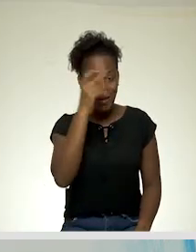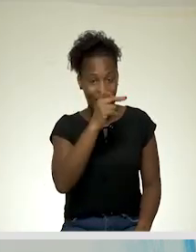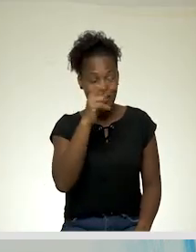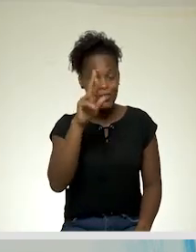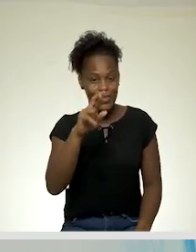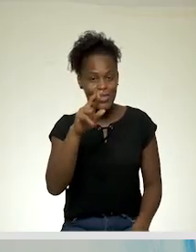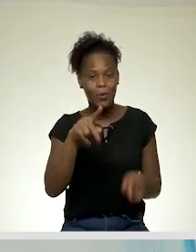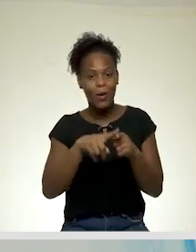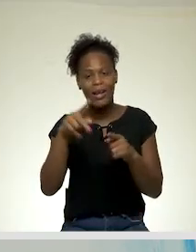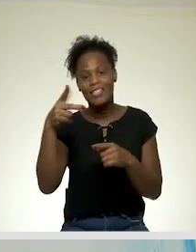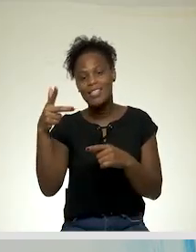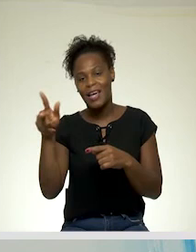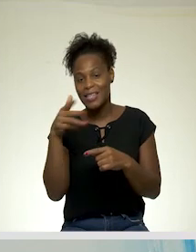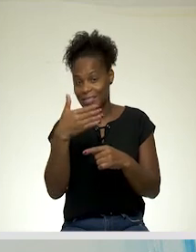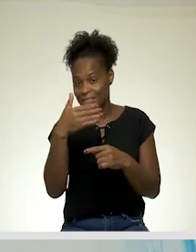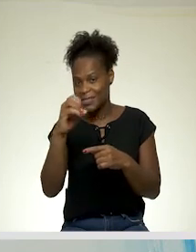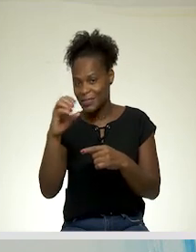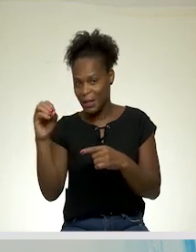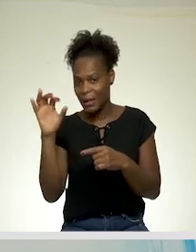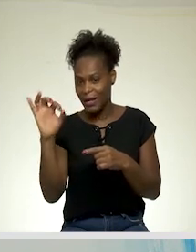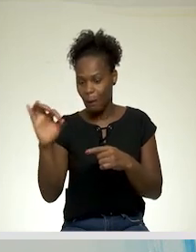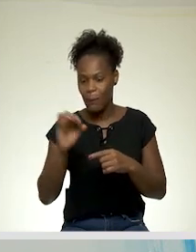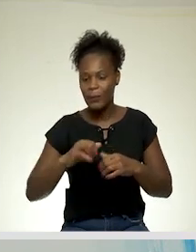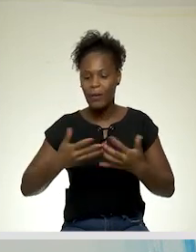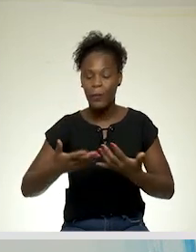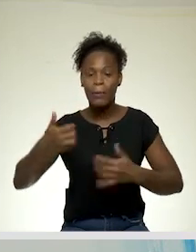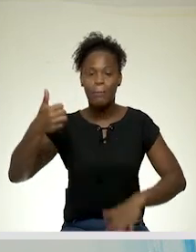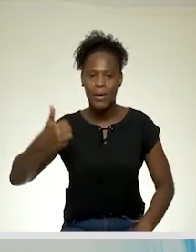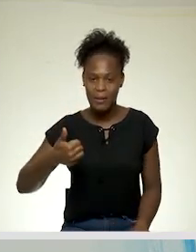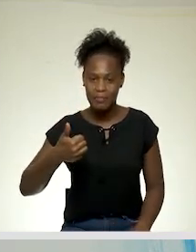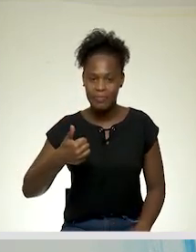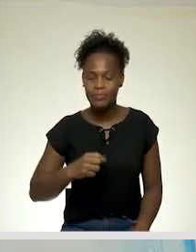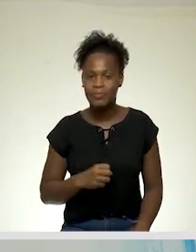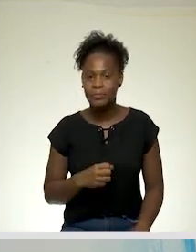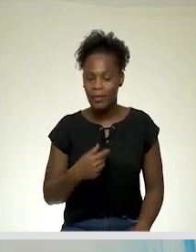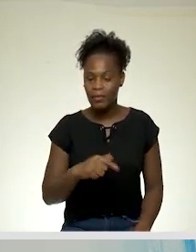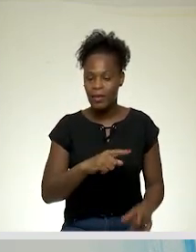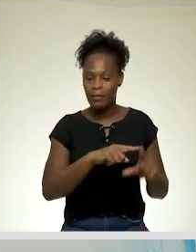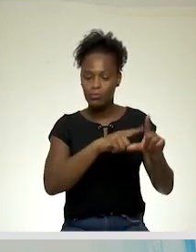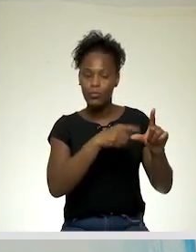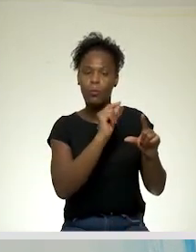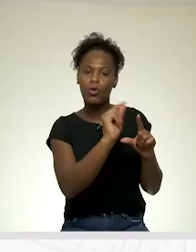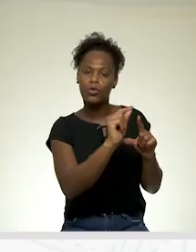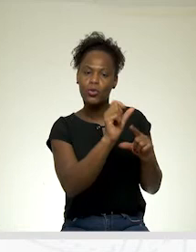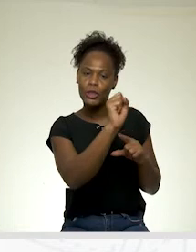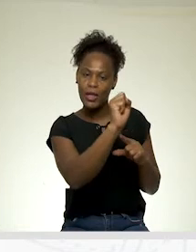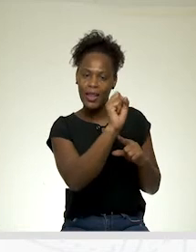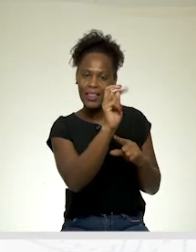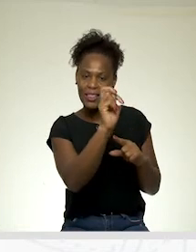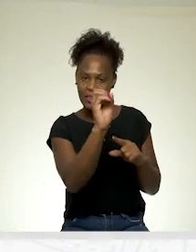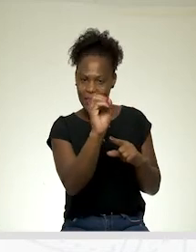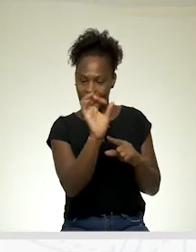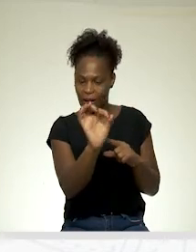A é igual a 100 graus. Na linha B, nós temos ângulo no ponto G, 30